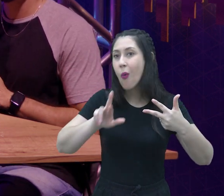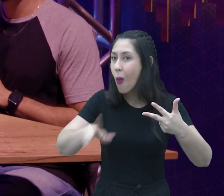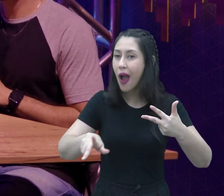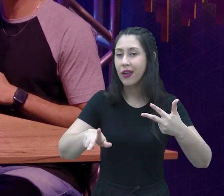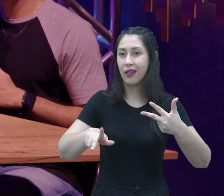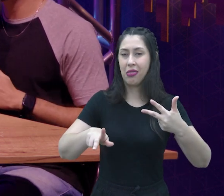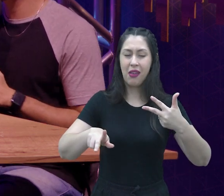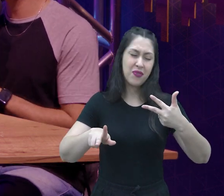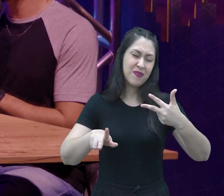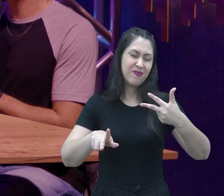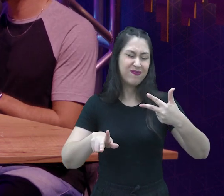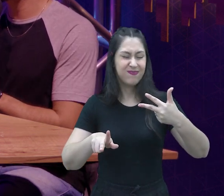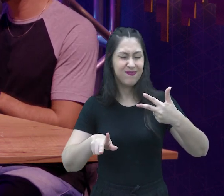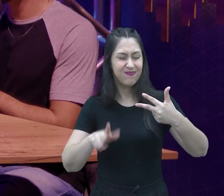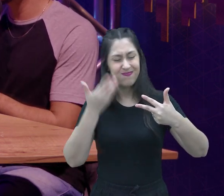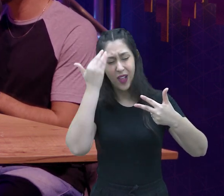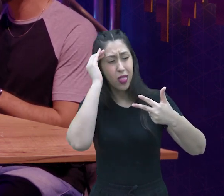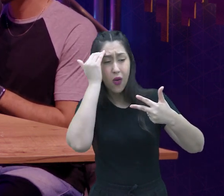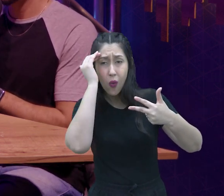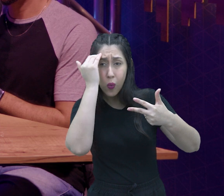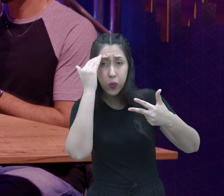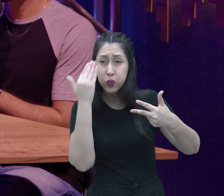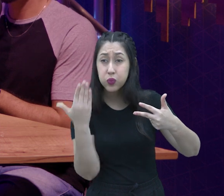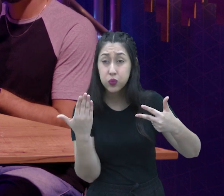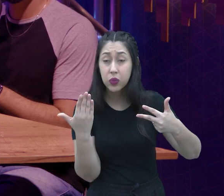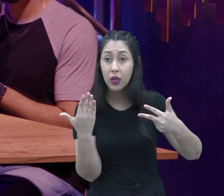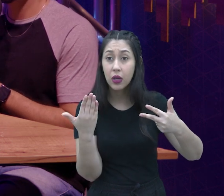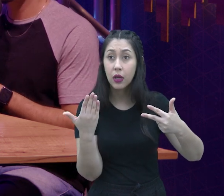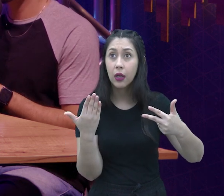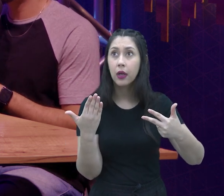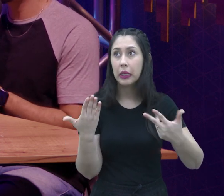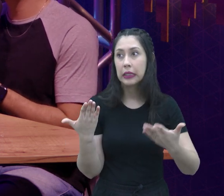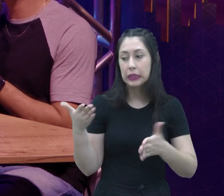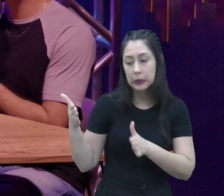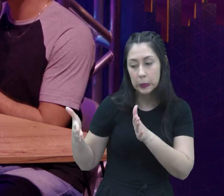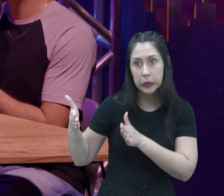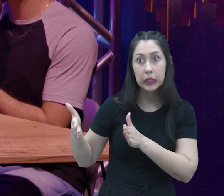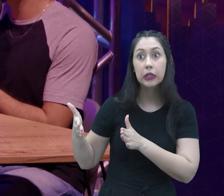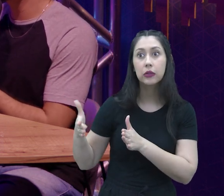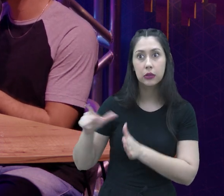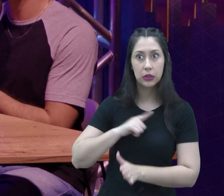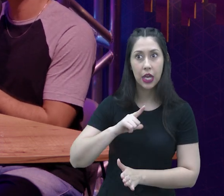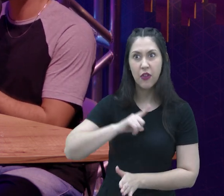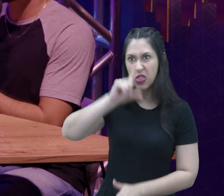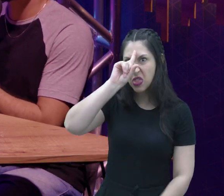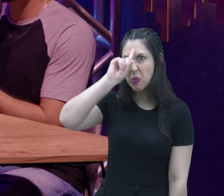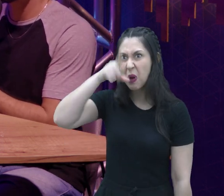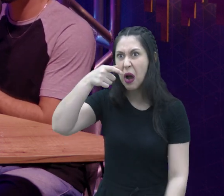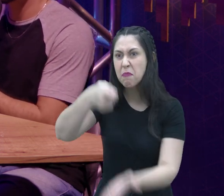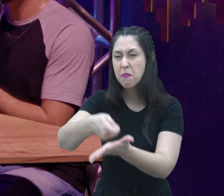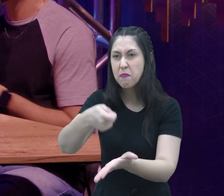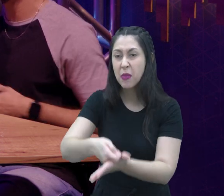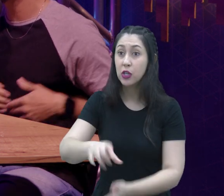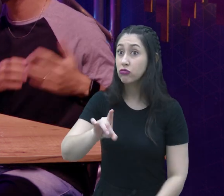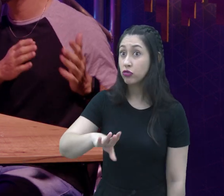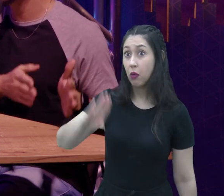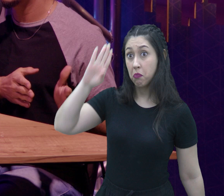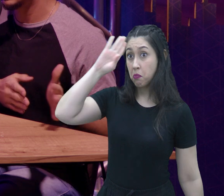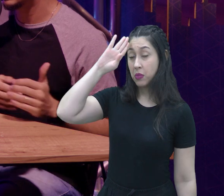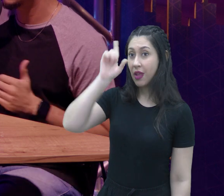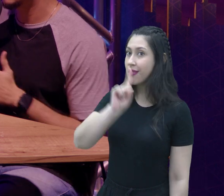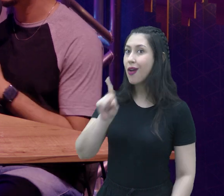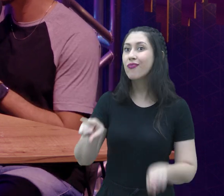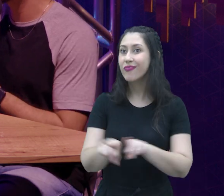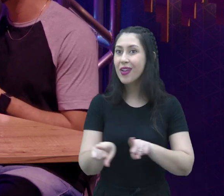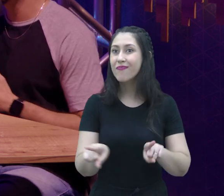tão divisiva, né? Tanto que a gente teve períodos de ditadura, que não foi só a ditadura militar, mas também teve